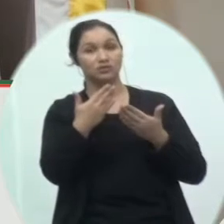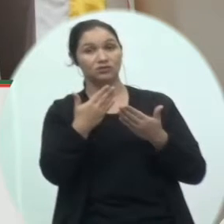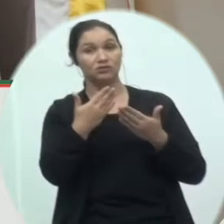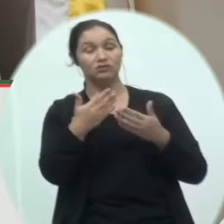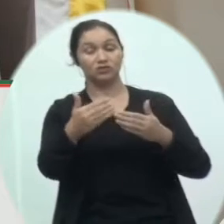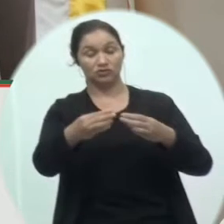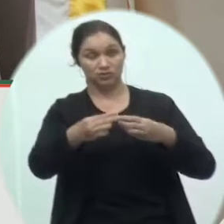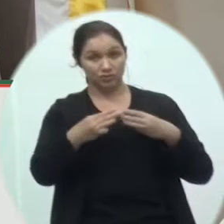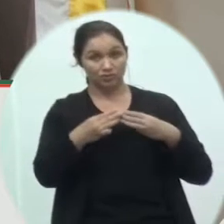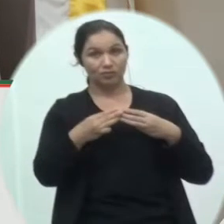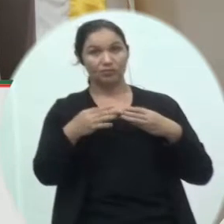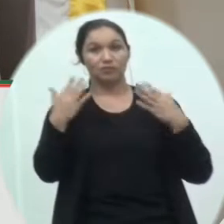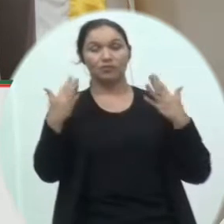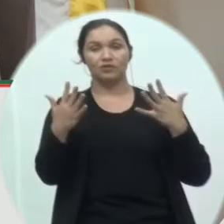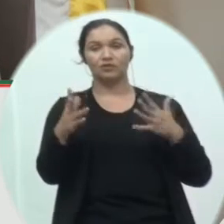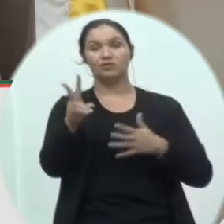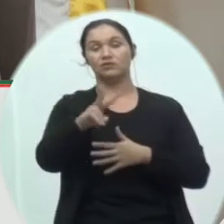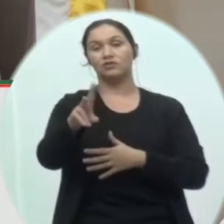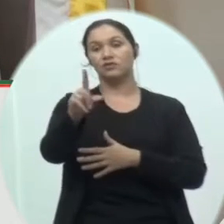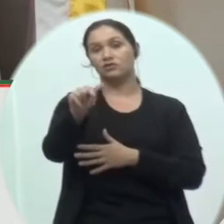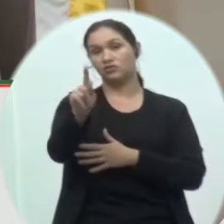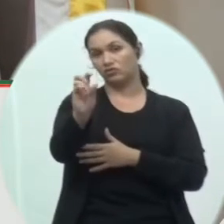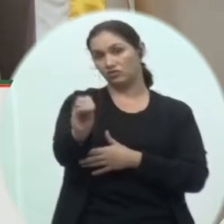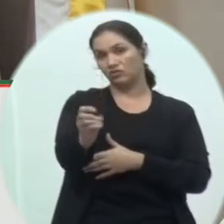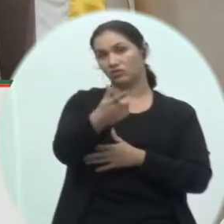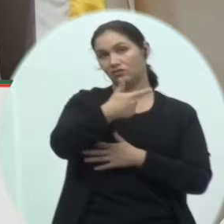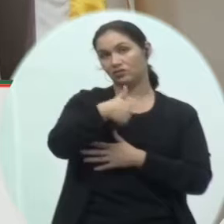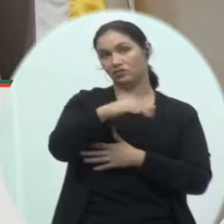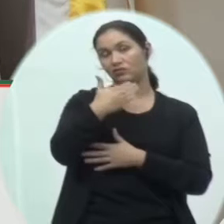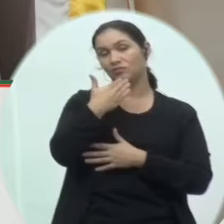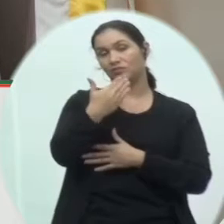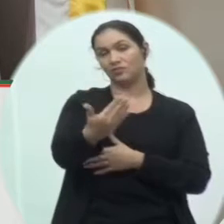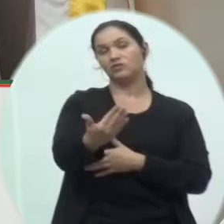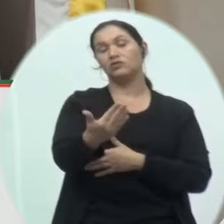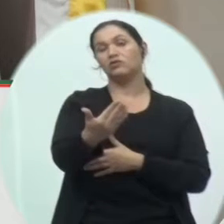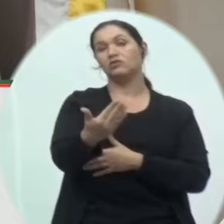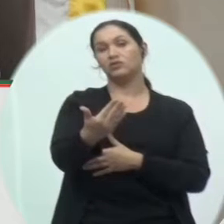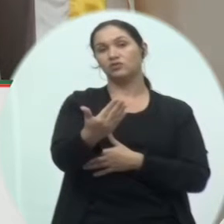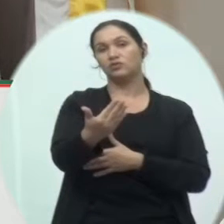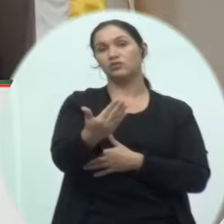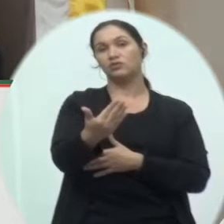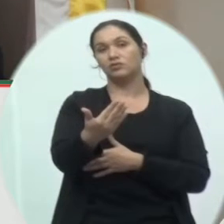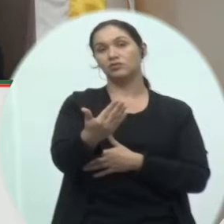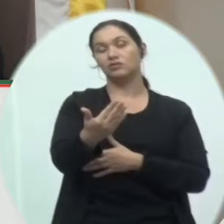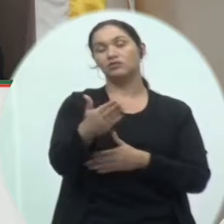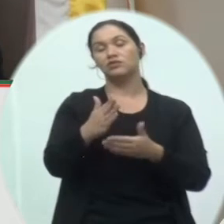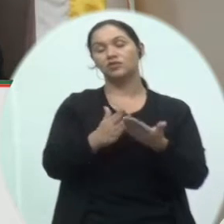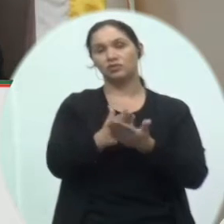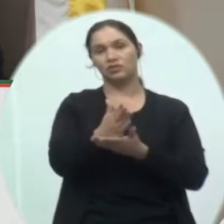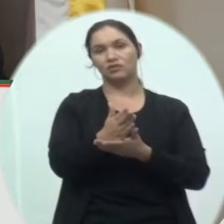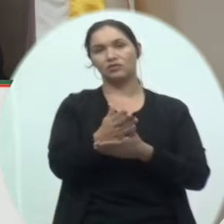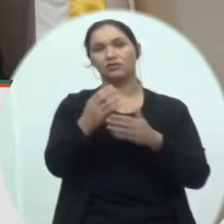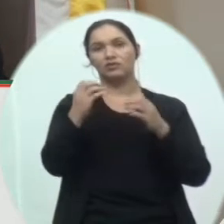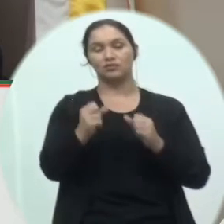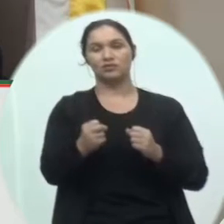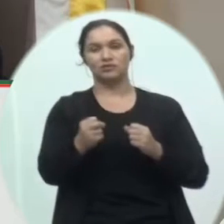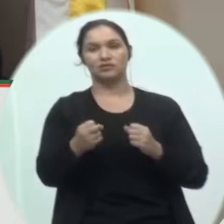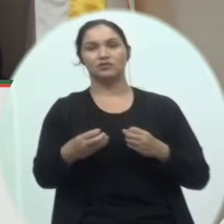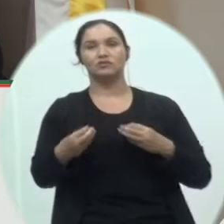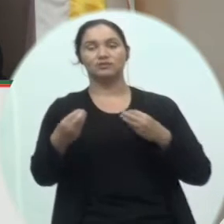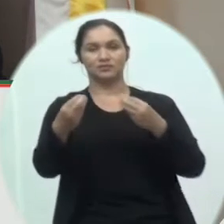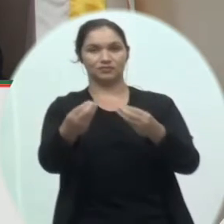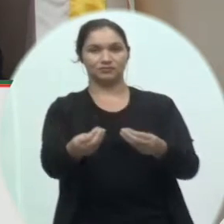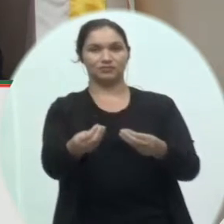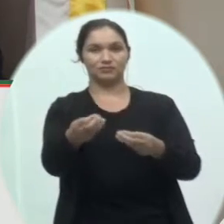vereador Diego Goulart, para que nós possamos votar favorável e entregá-los à proposição de moção de aplauso